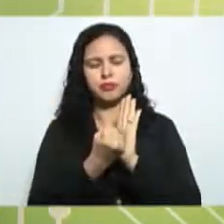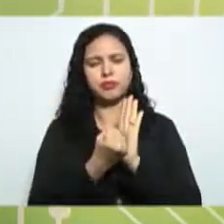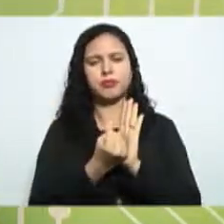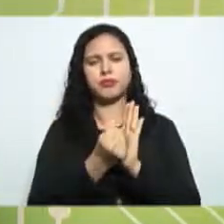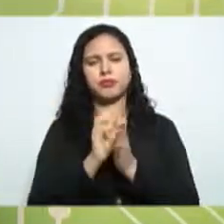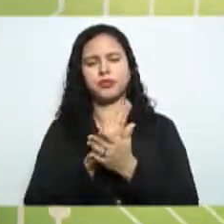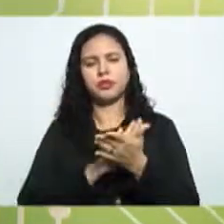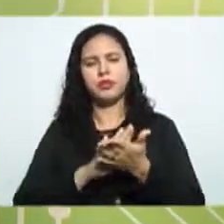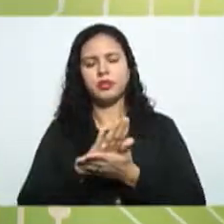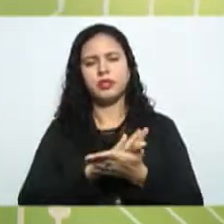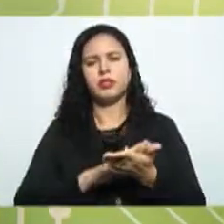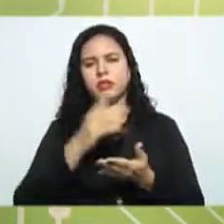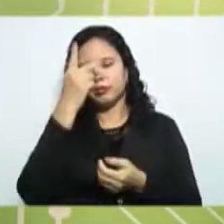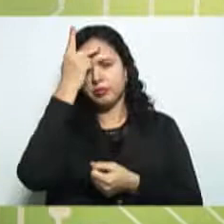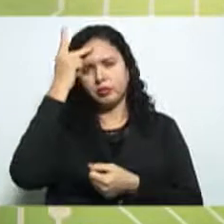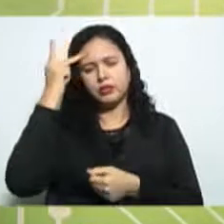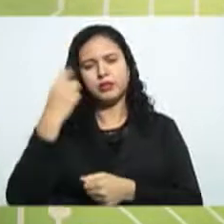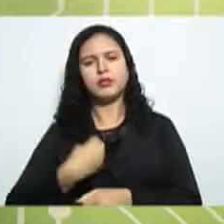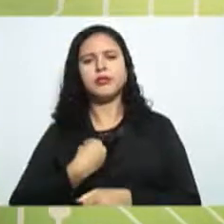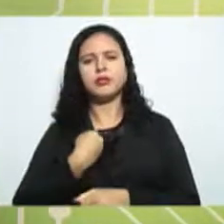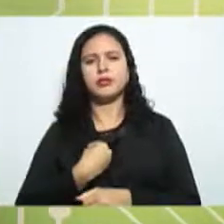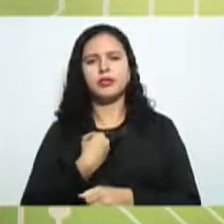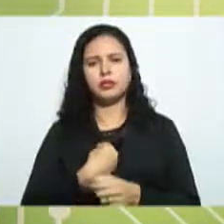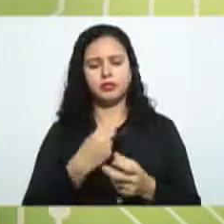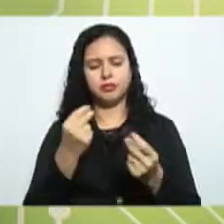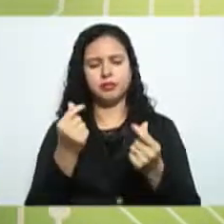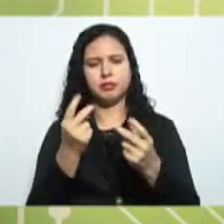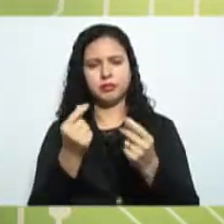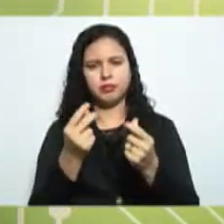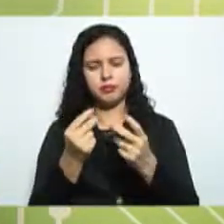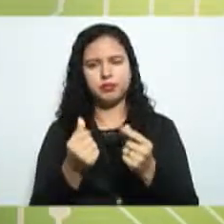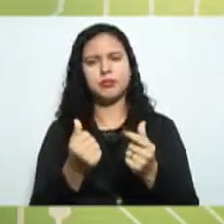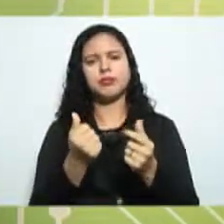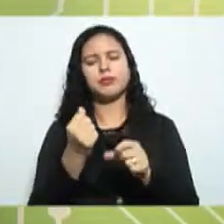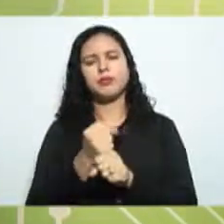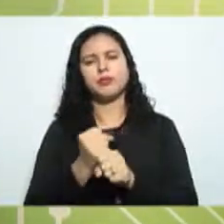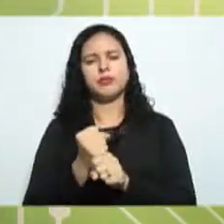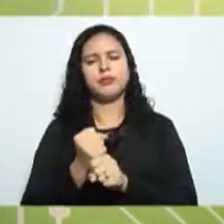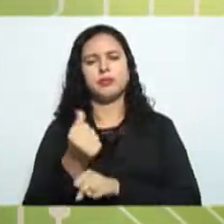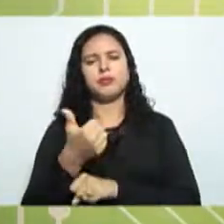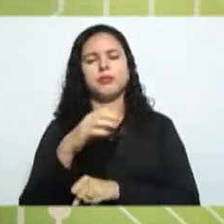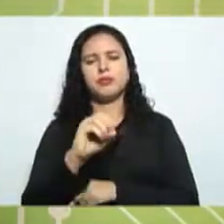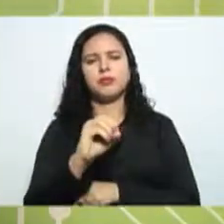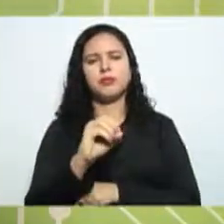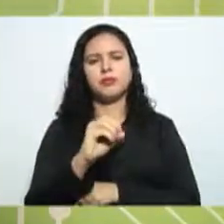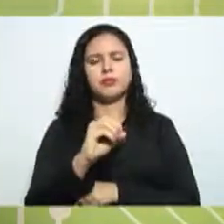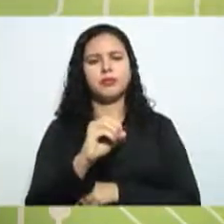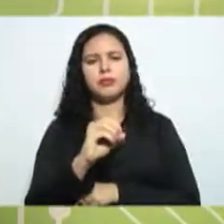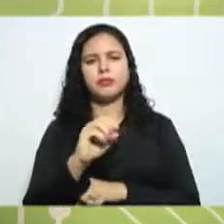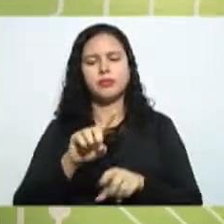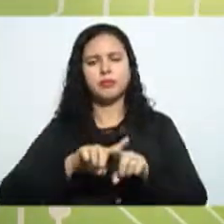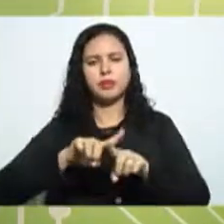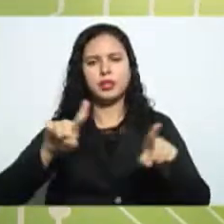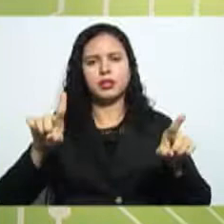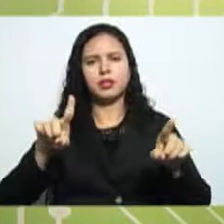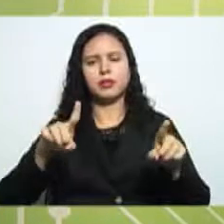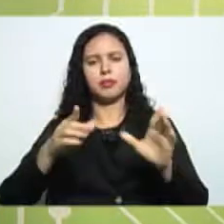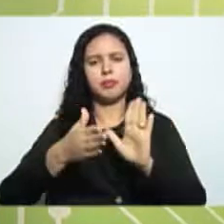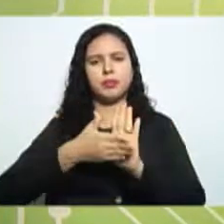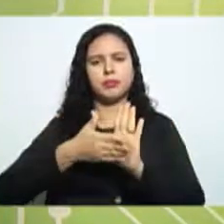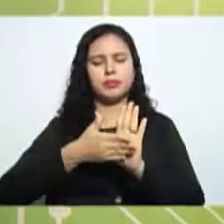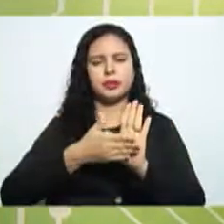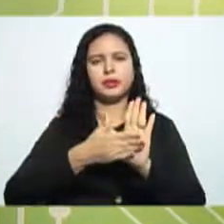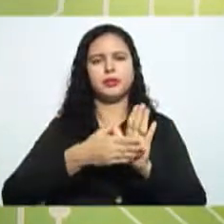tendo pessoas que vivem com ocupação há muitos anos, pessoas estão há 10 anos ocupando aquela terra, mas que não tem papéis,